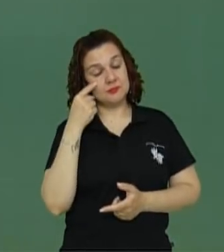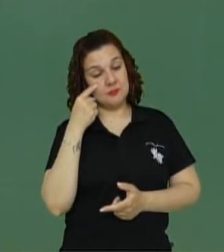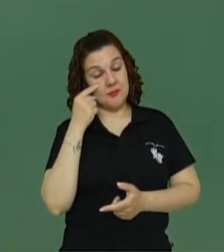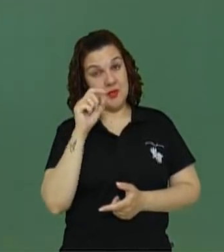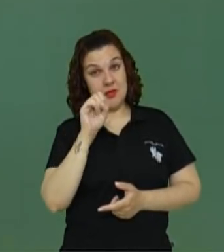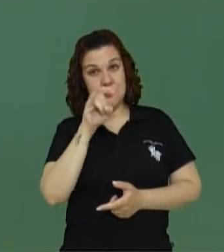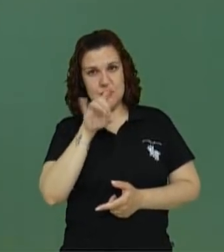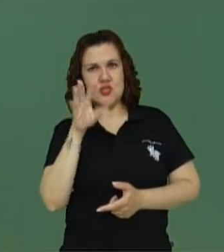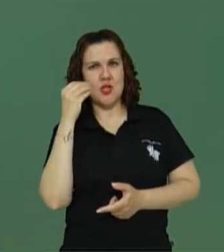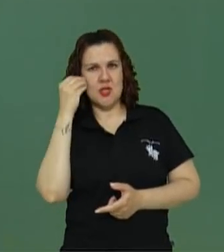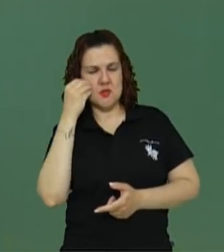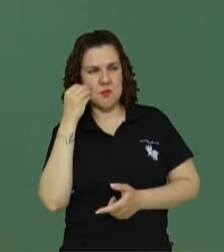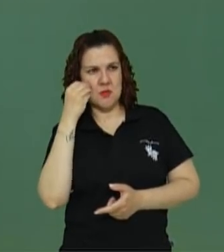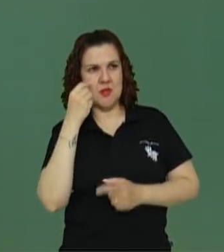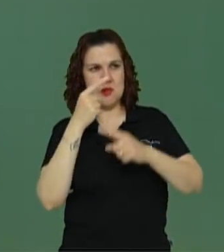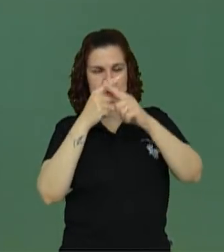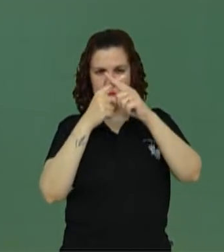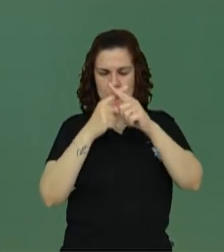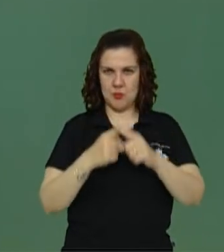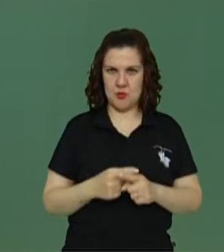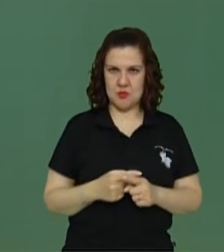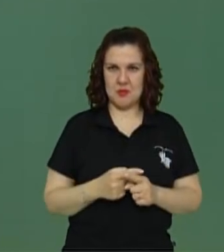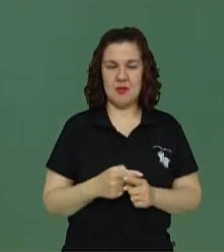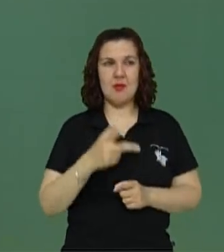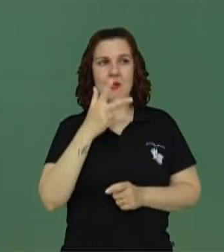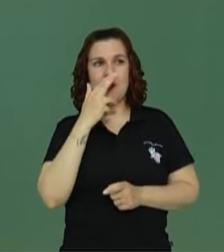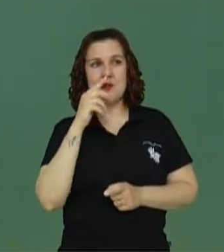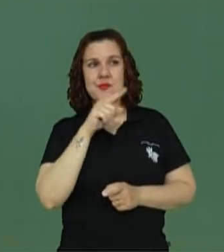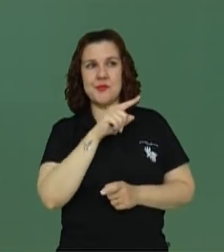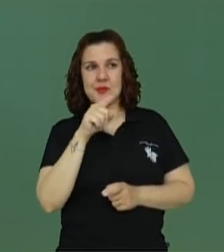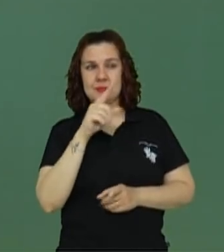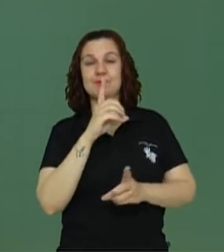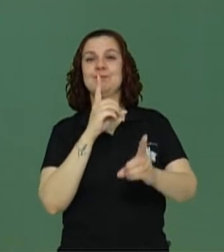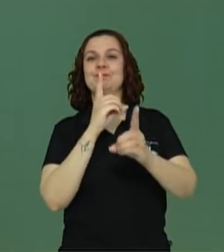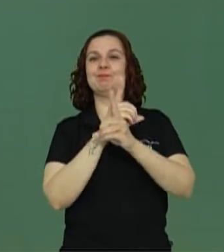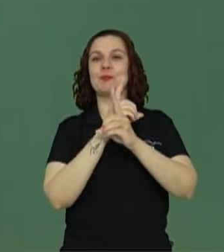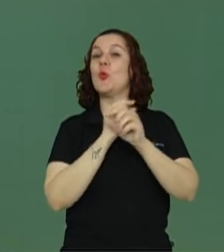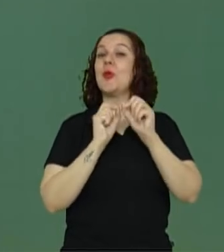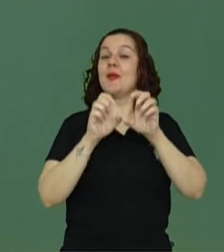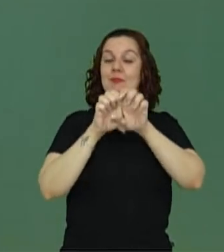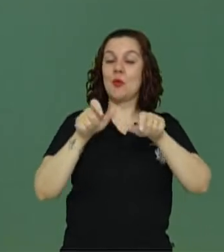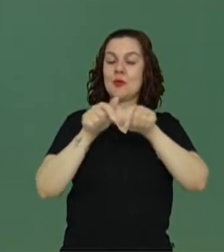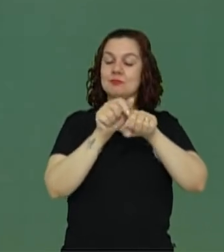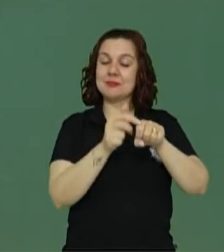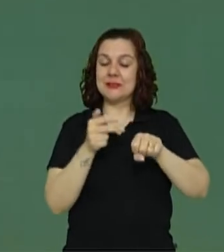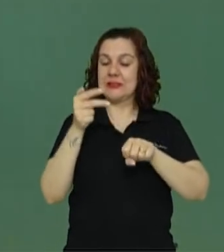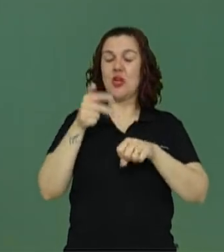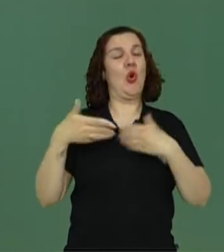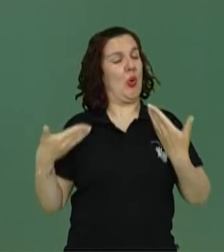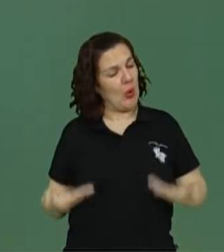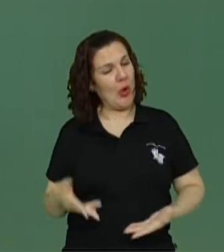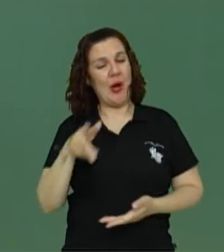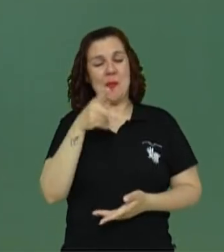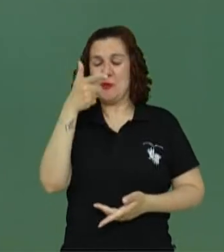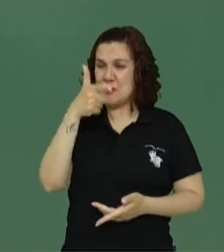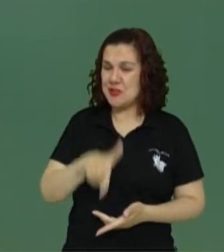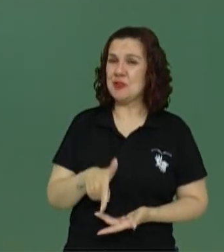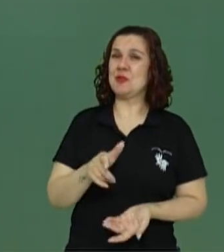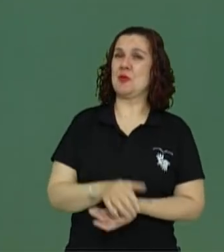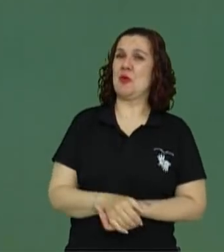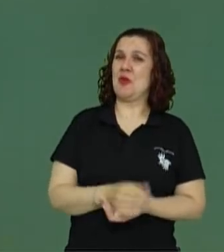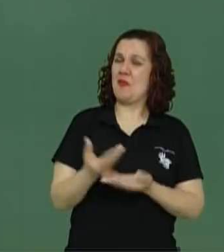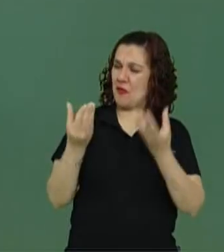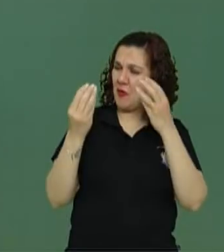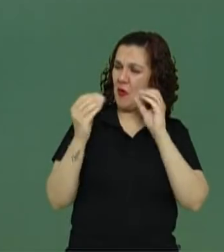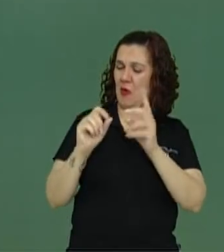Se você já tentou multiplicar, né, provavelmente você chegou aí numa equação de segundo grau. Daí você vai falar, poxa, professor, preciso